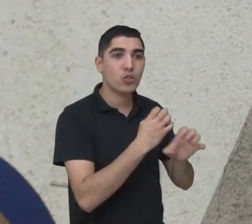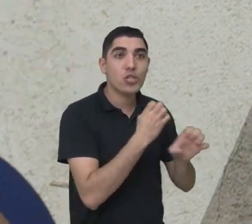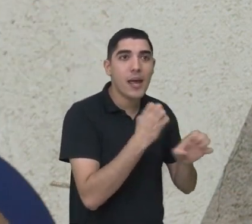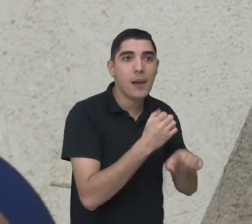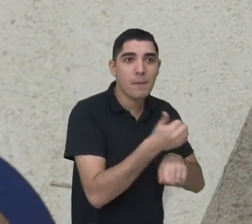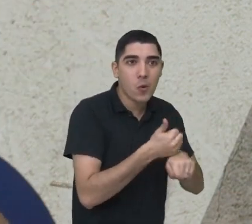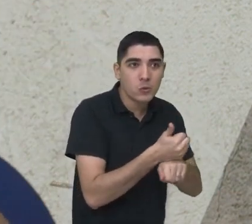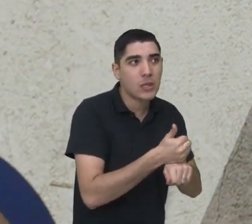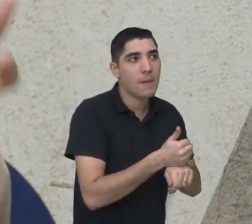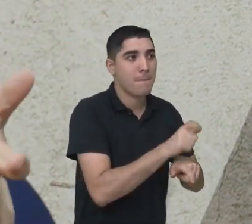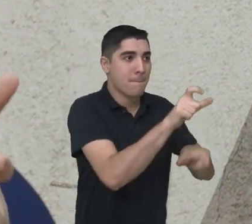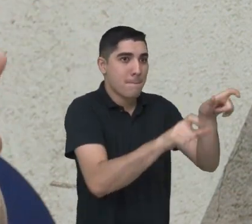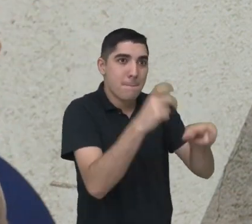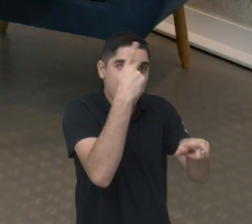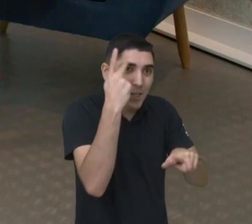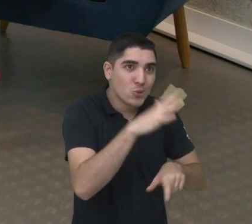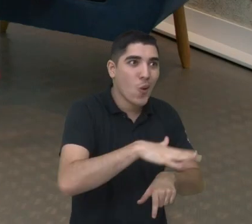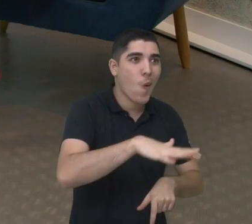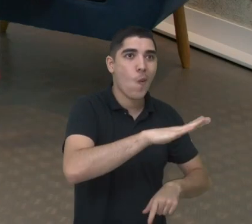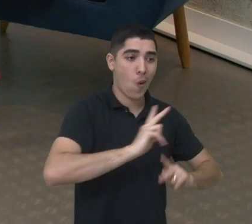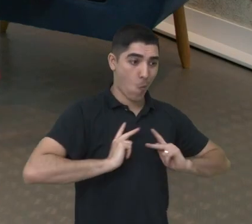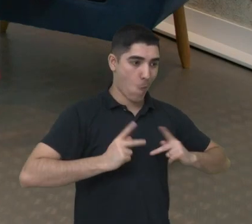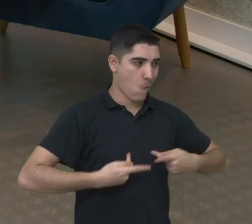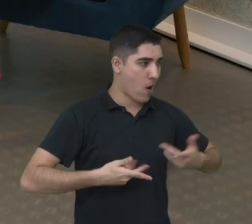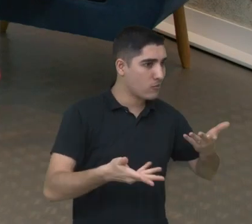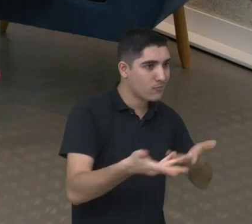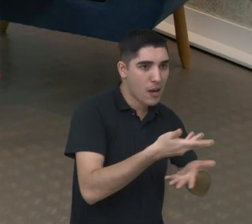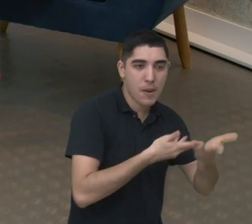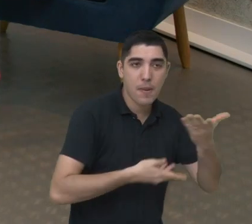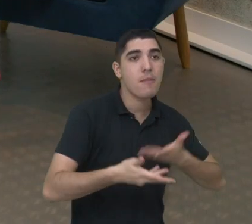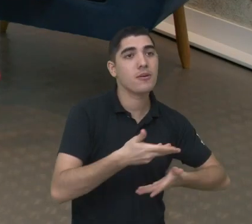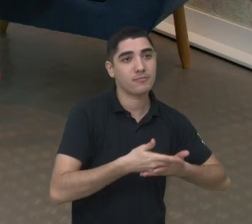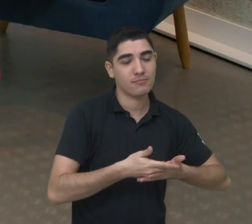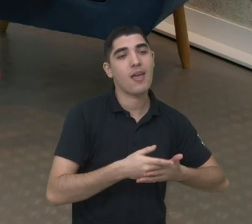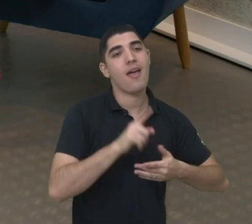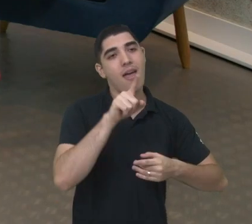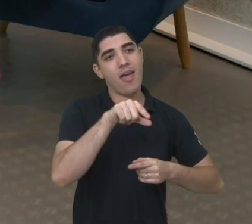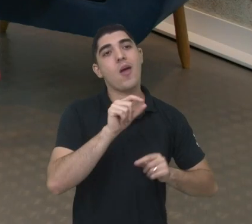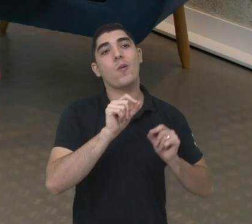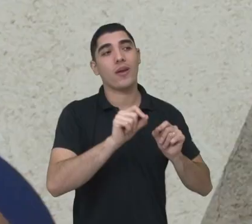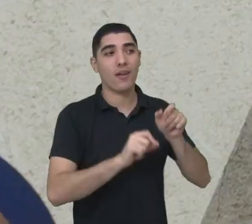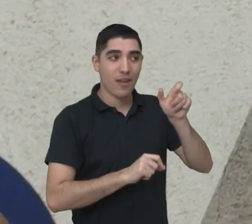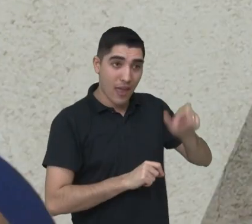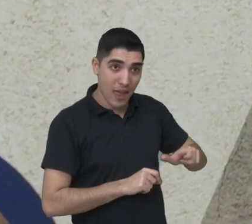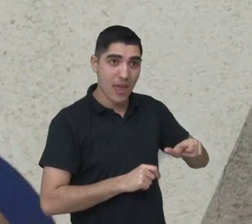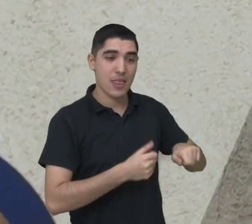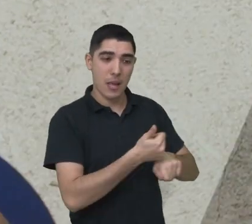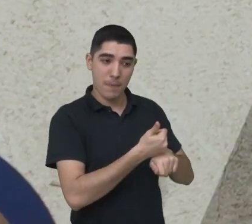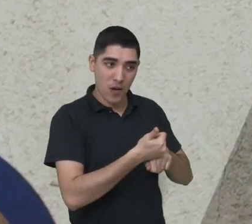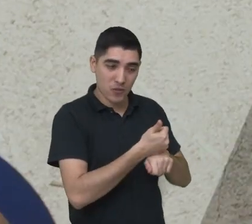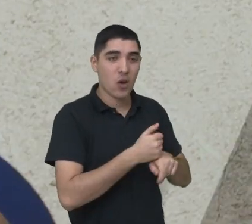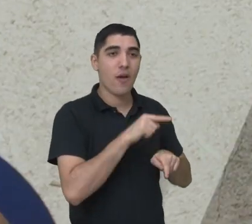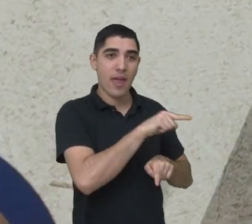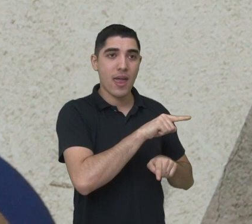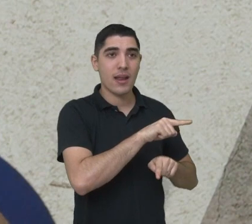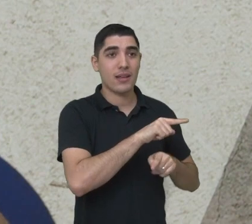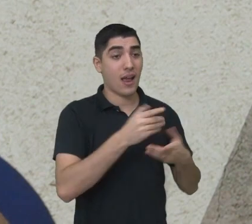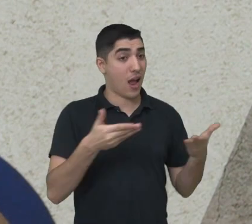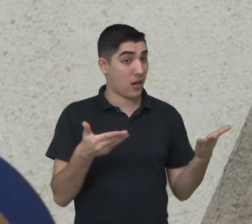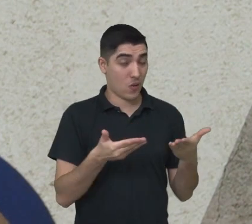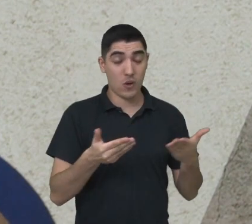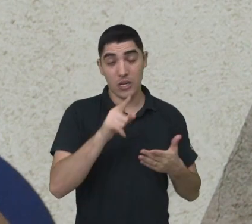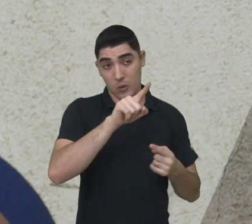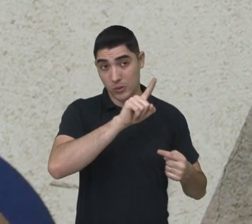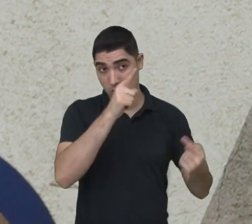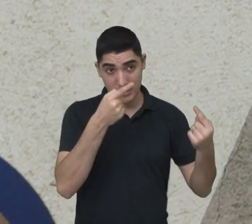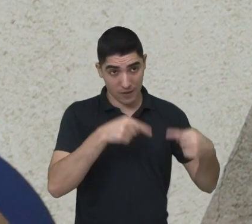de pessoas, e de gente, e de relações humanas, tudo isso está voltado a esse profissional, né, do